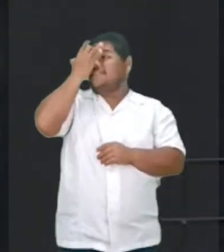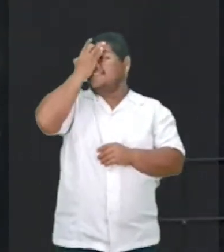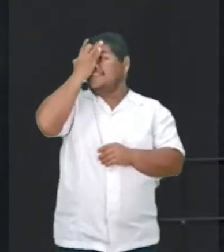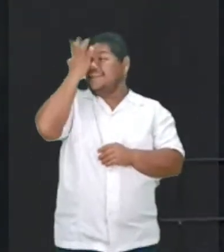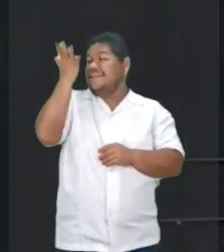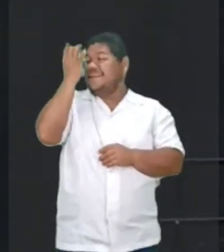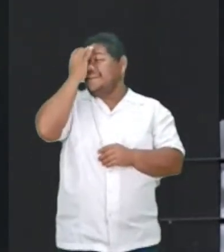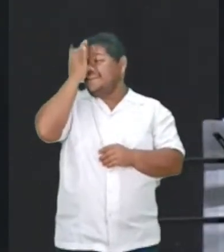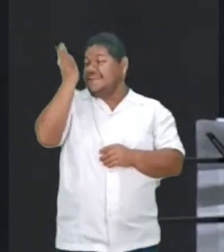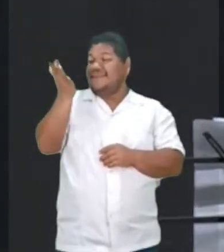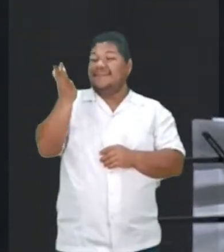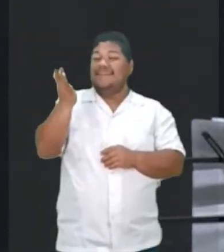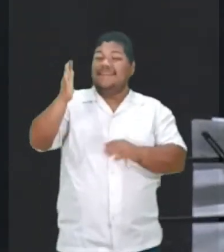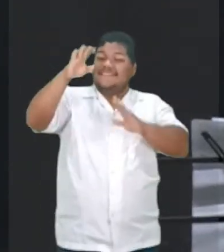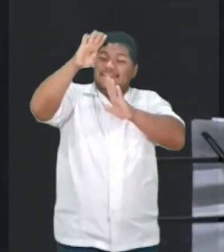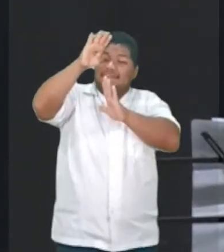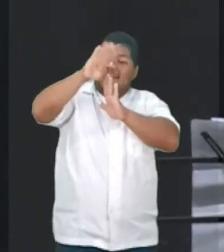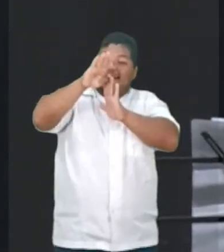imposto.